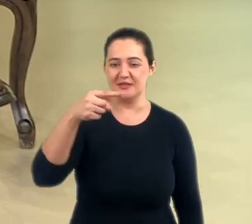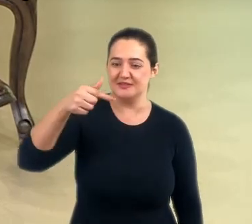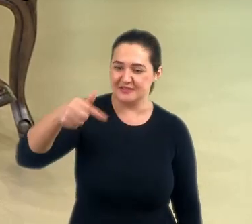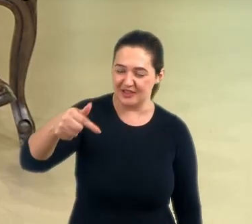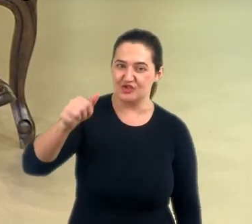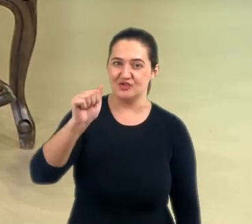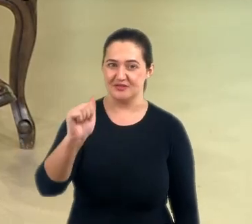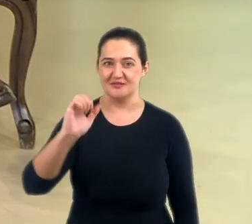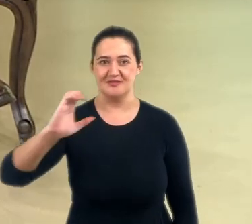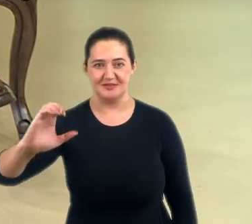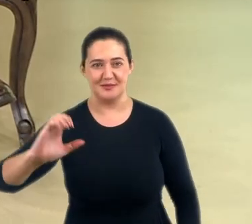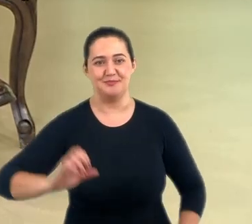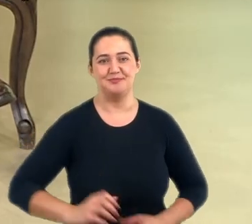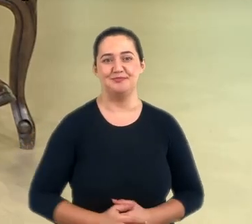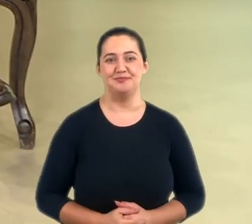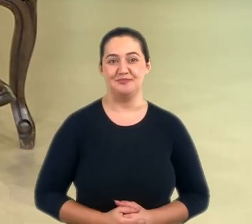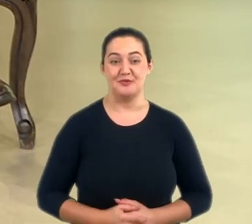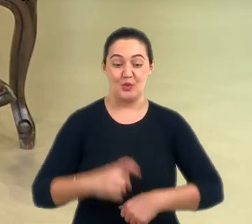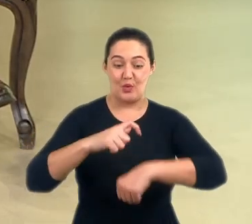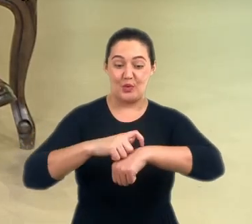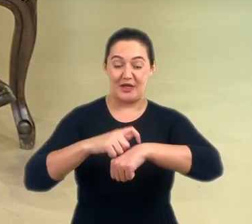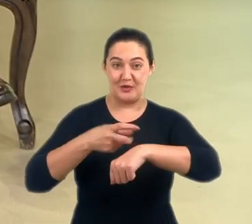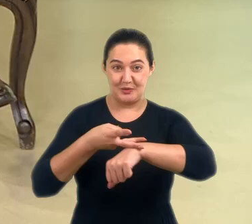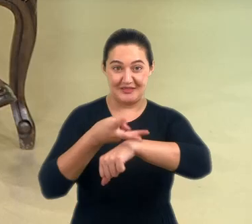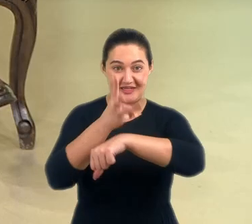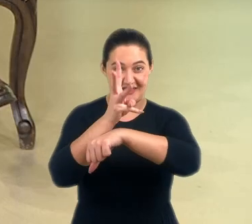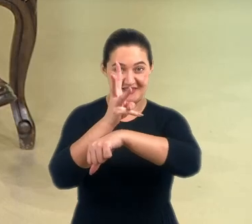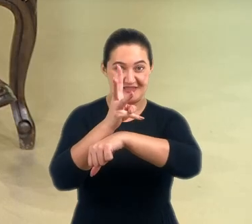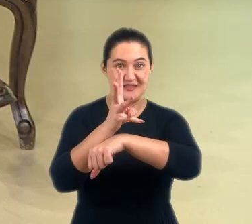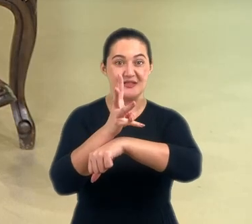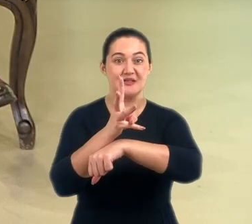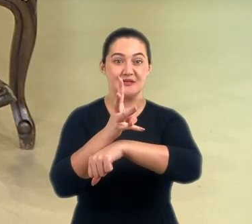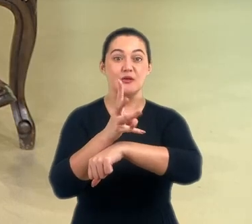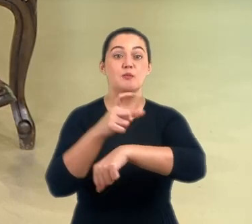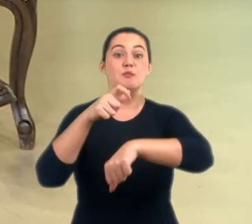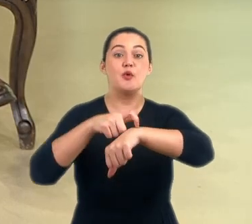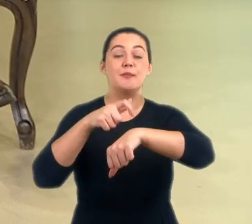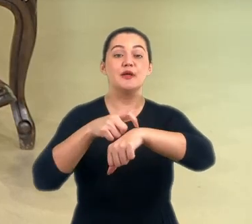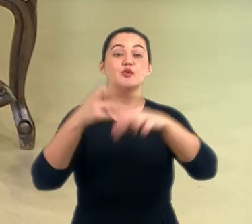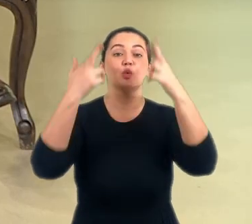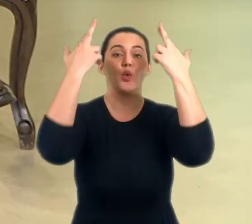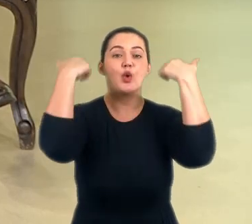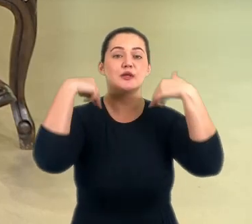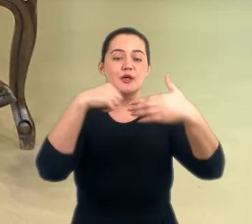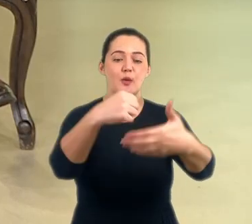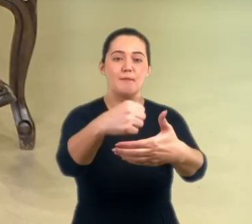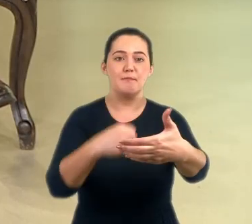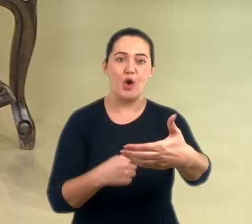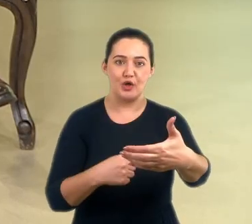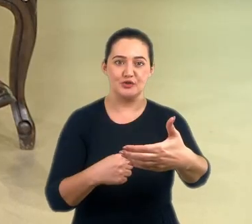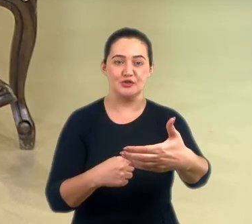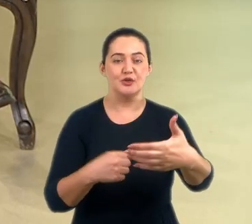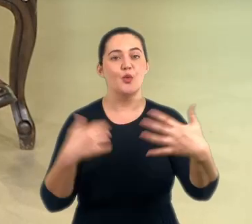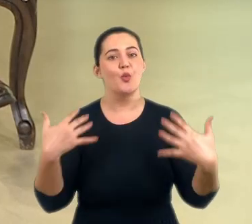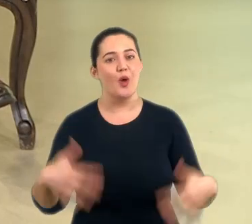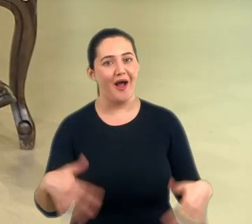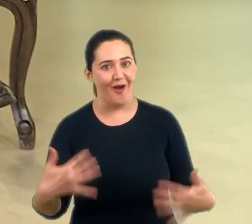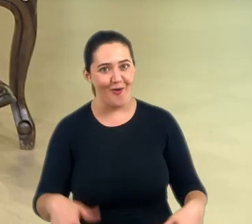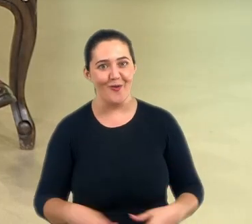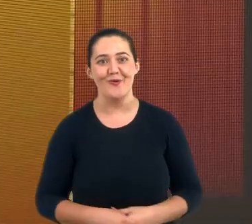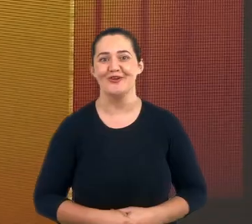457 a.C., às 3 horas da tarde, quando o cordeiro era morto. Isto é simplesmente